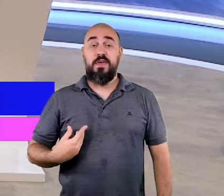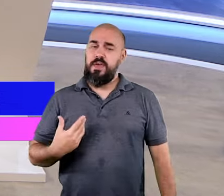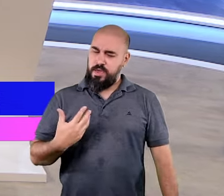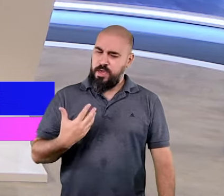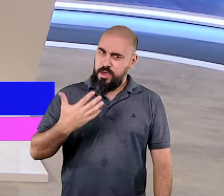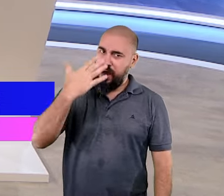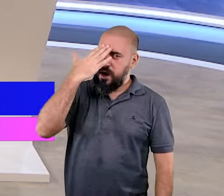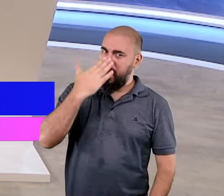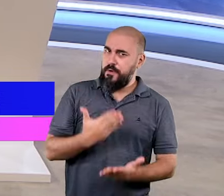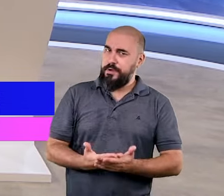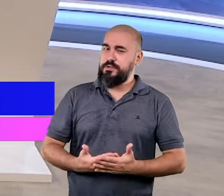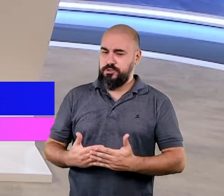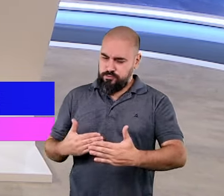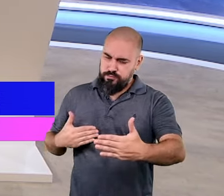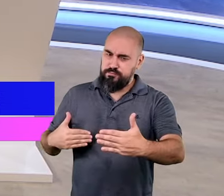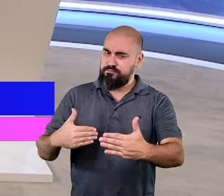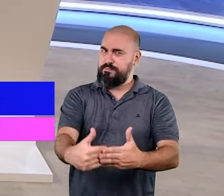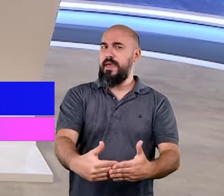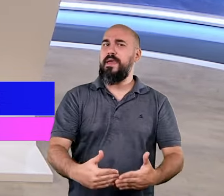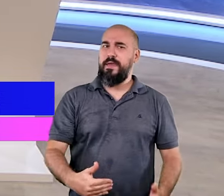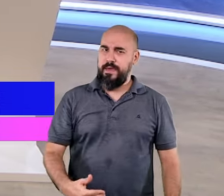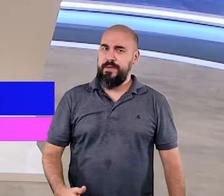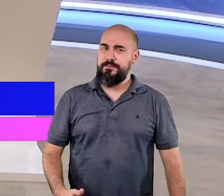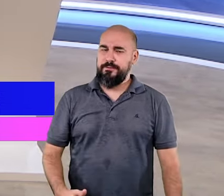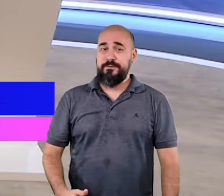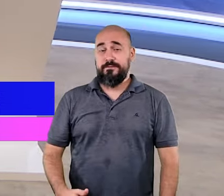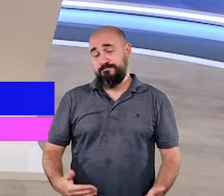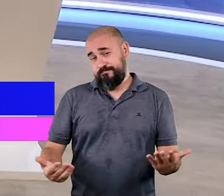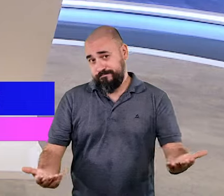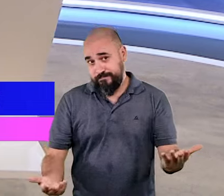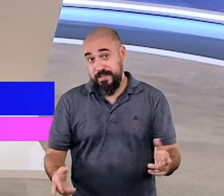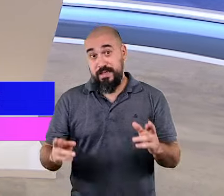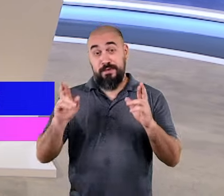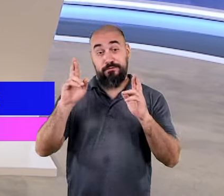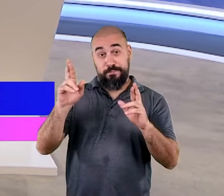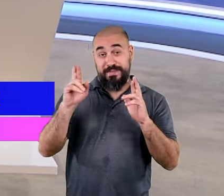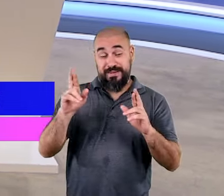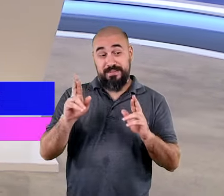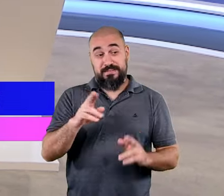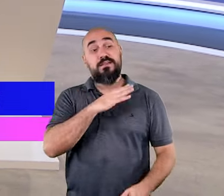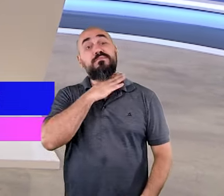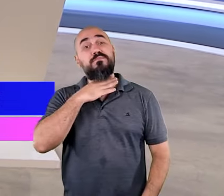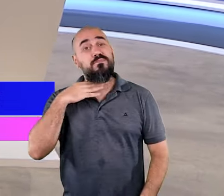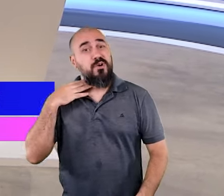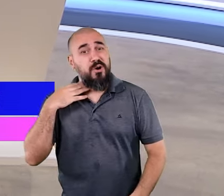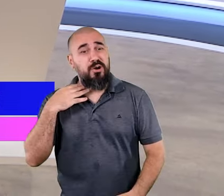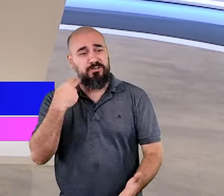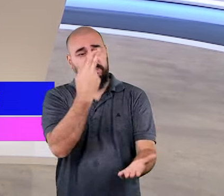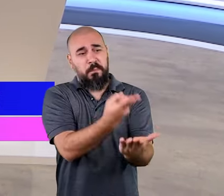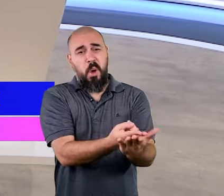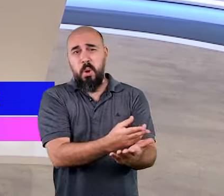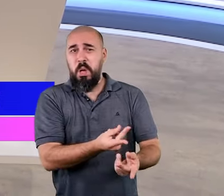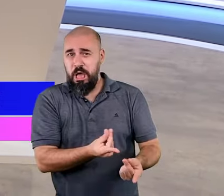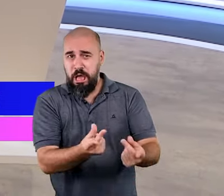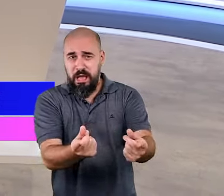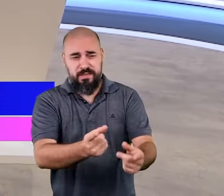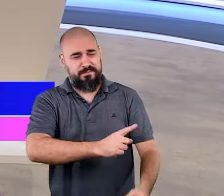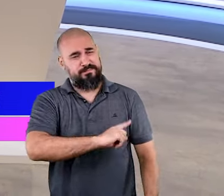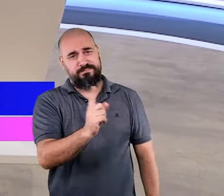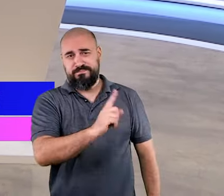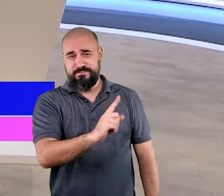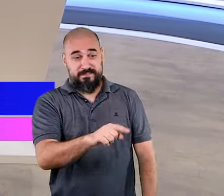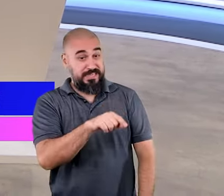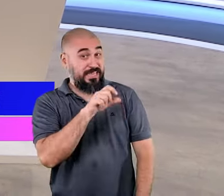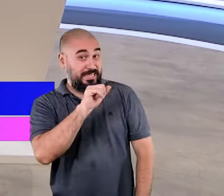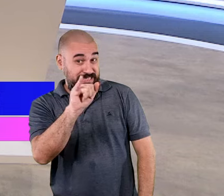mortos é a esperança de que a morte não tem a palavra final. Para quem é fiel, a